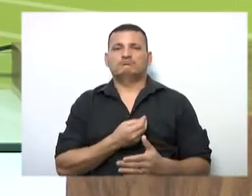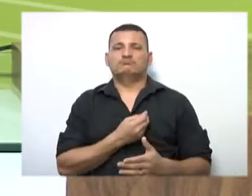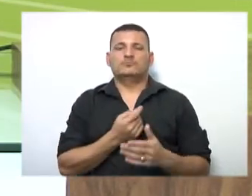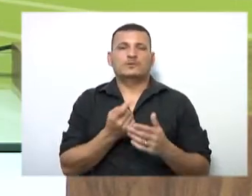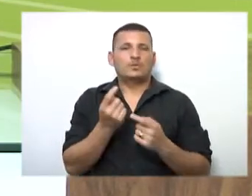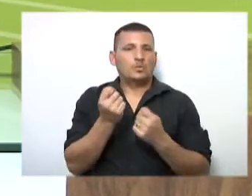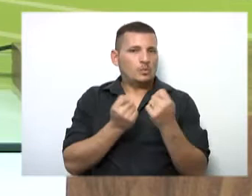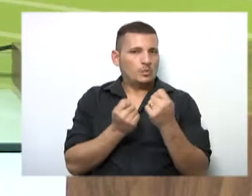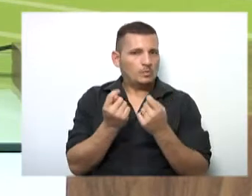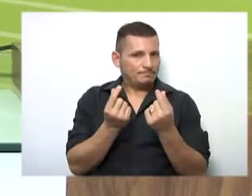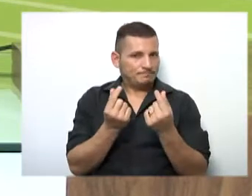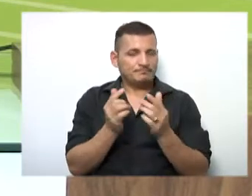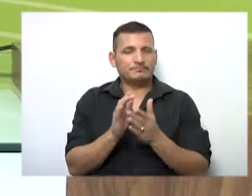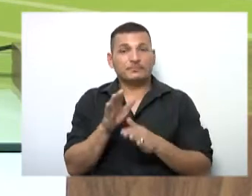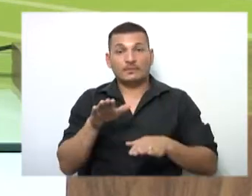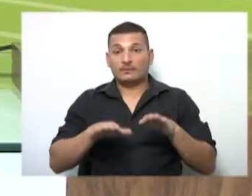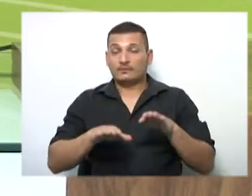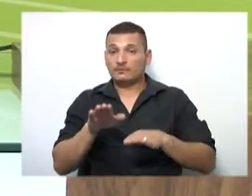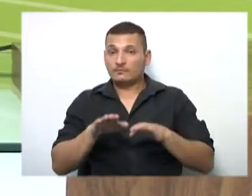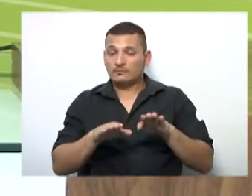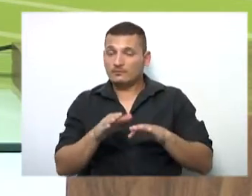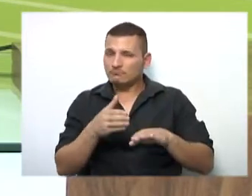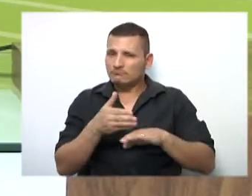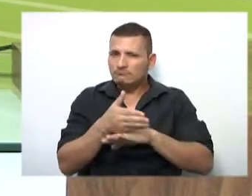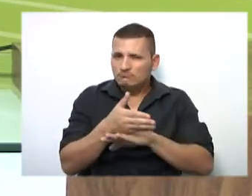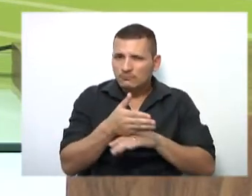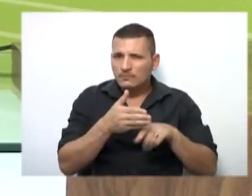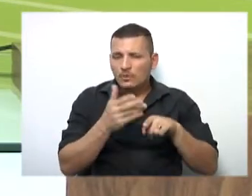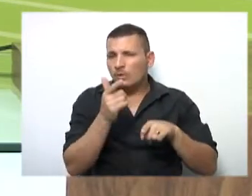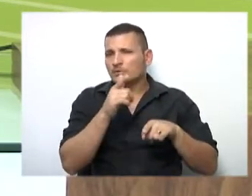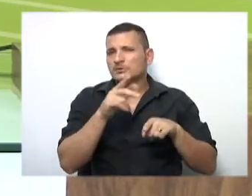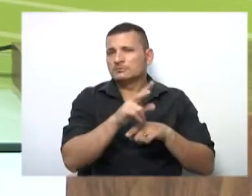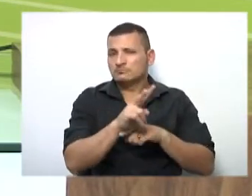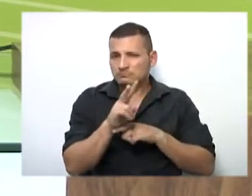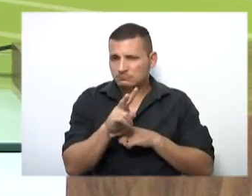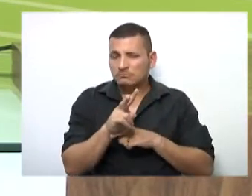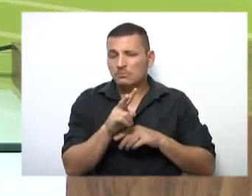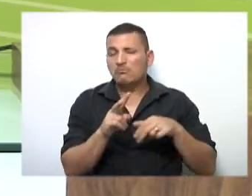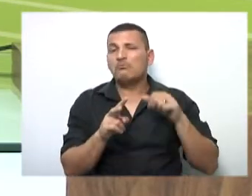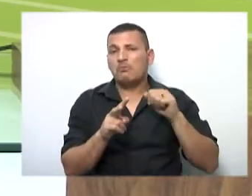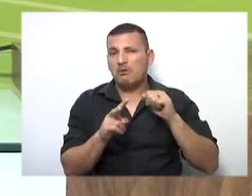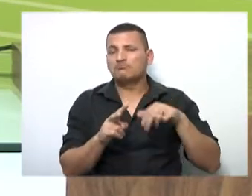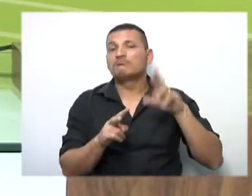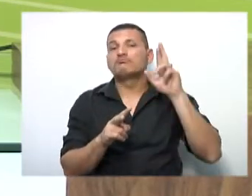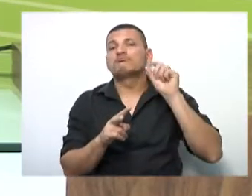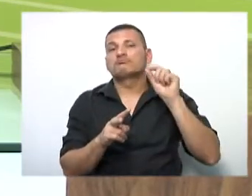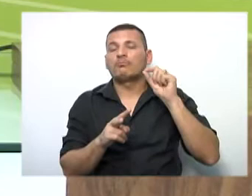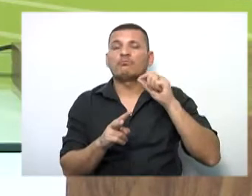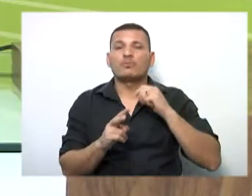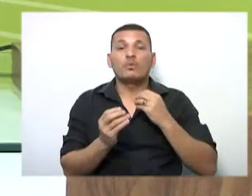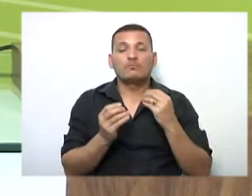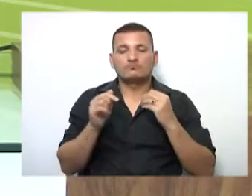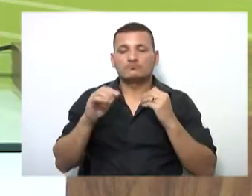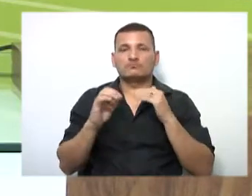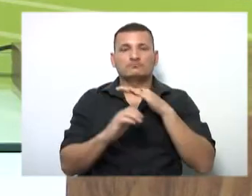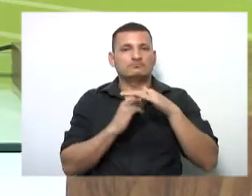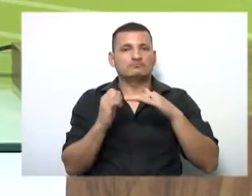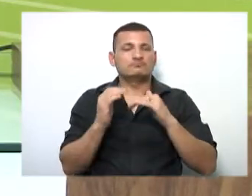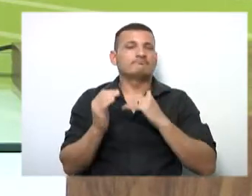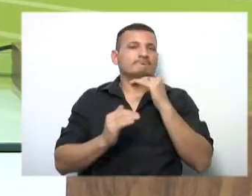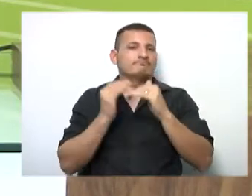vezes o acesso ao crédito ele vai ser decisivo a respeito de como uma empresa pode se desenvolver. Isso, na hora de